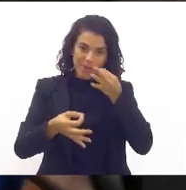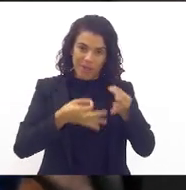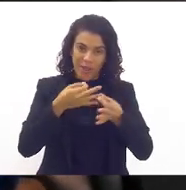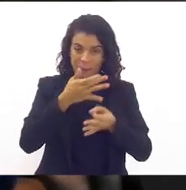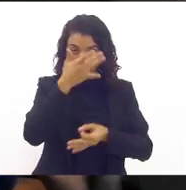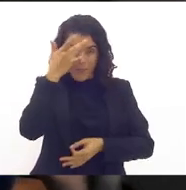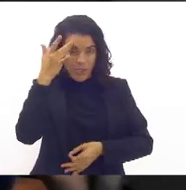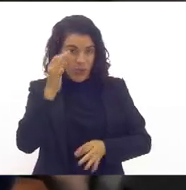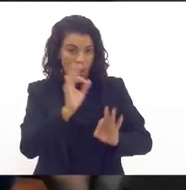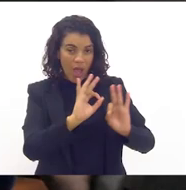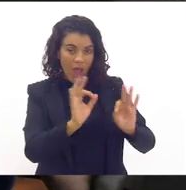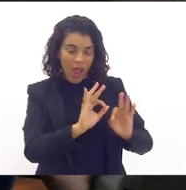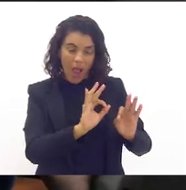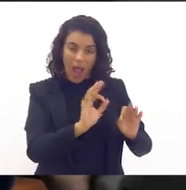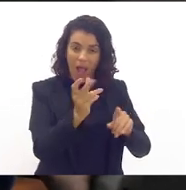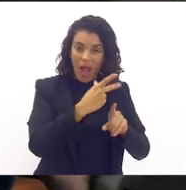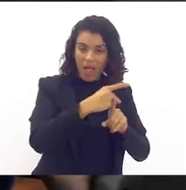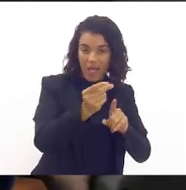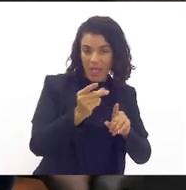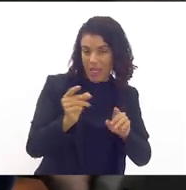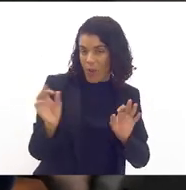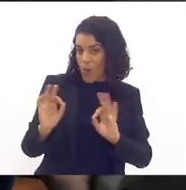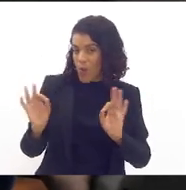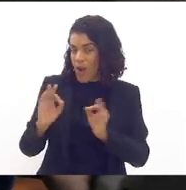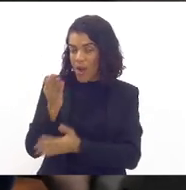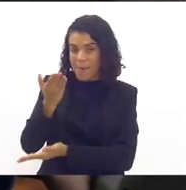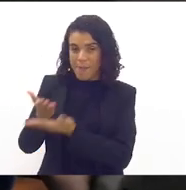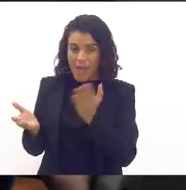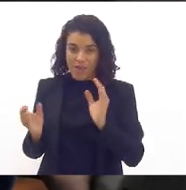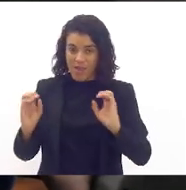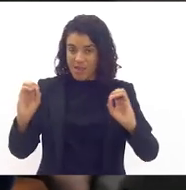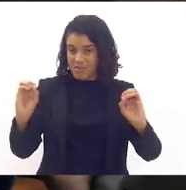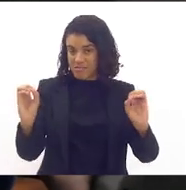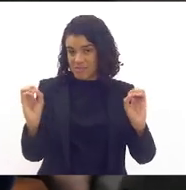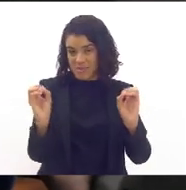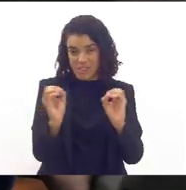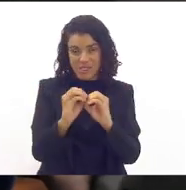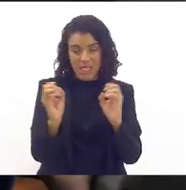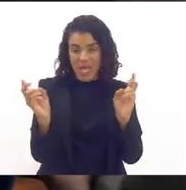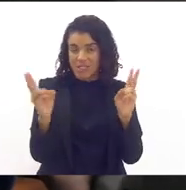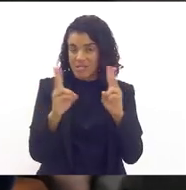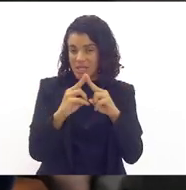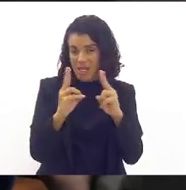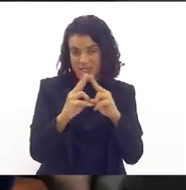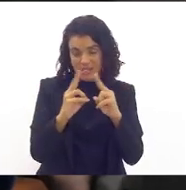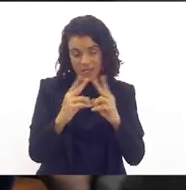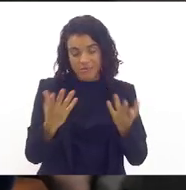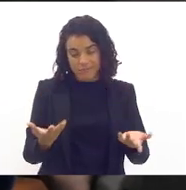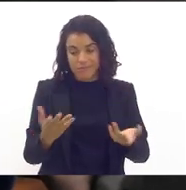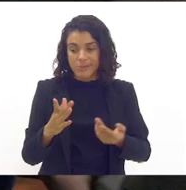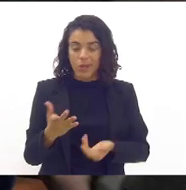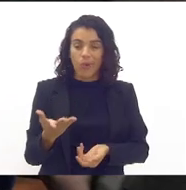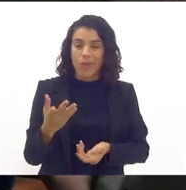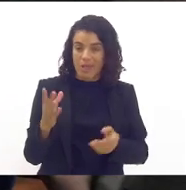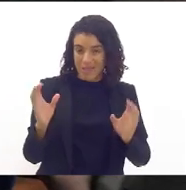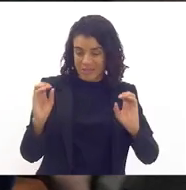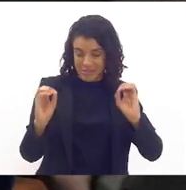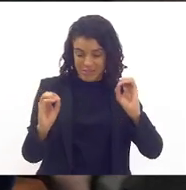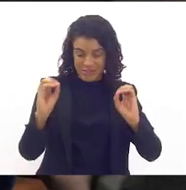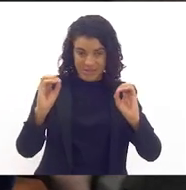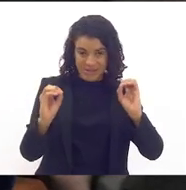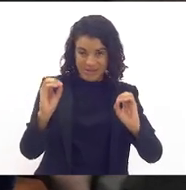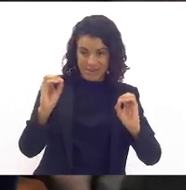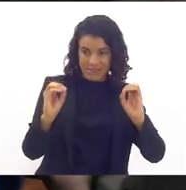ganha, ninguém perde. Nesse período, um período de quê? De 0 a 0, né? Pô, se esse período de 0 a 0 for